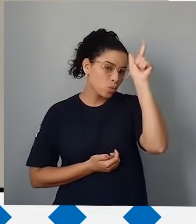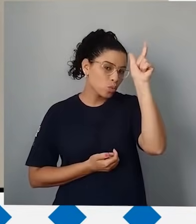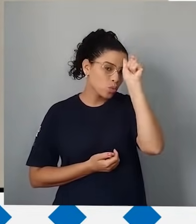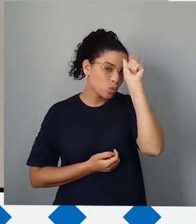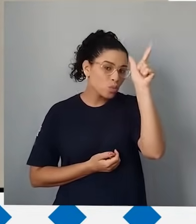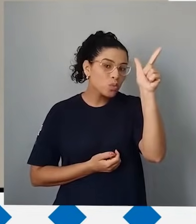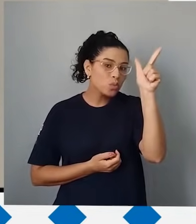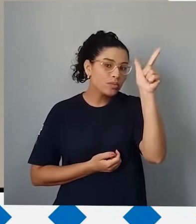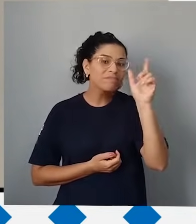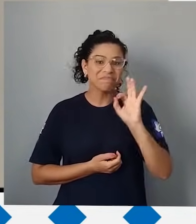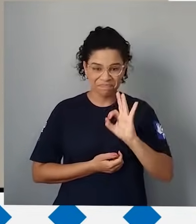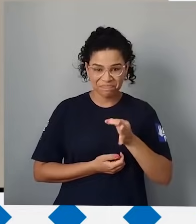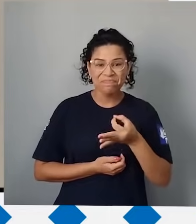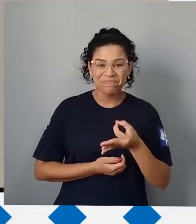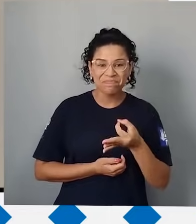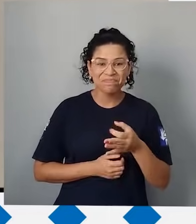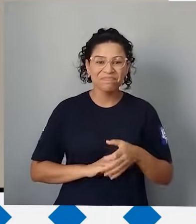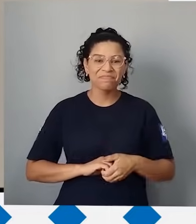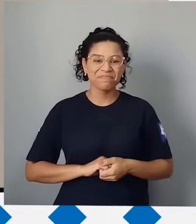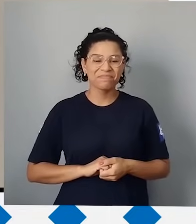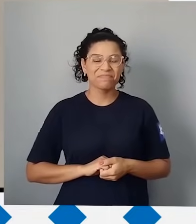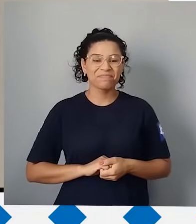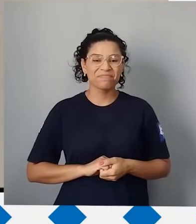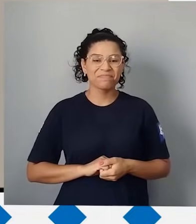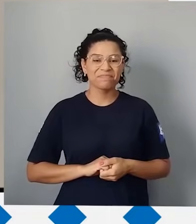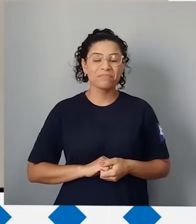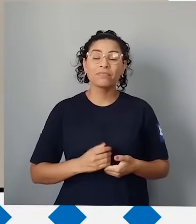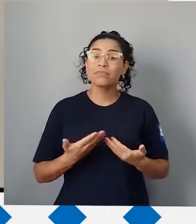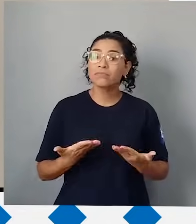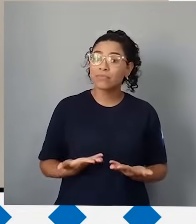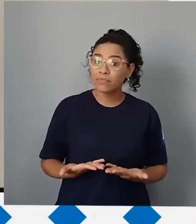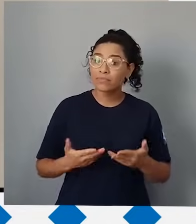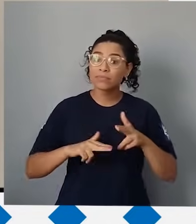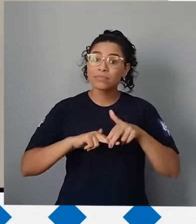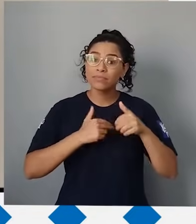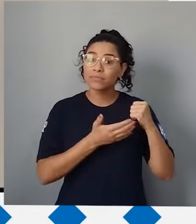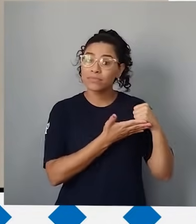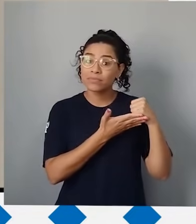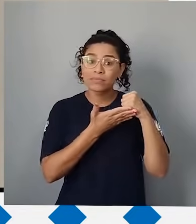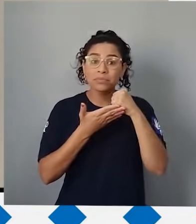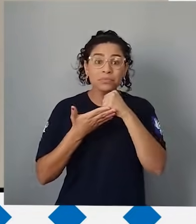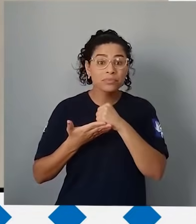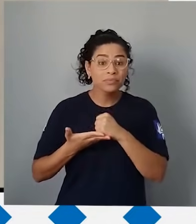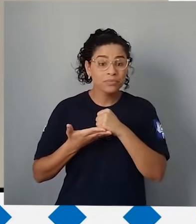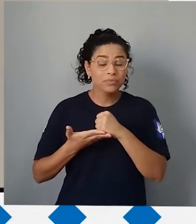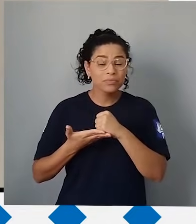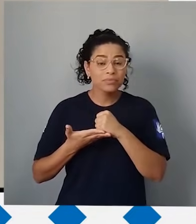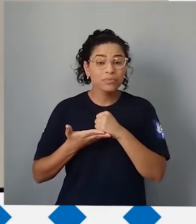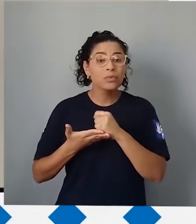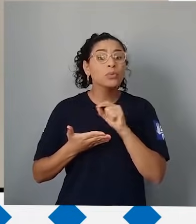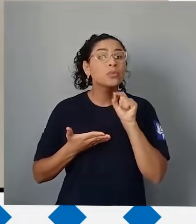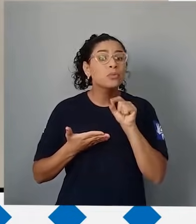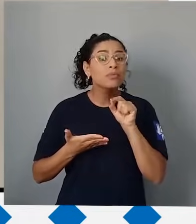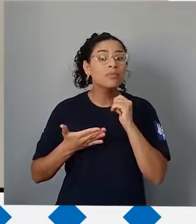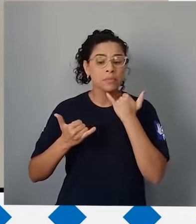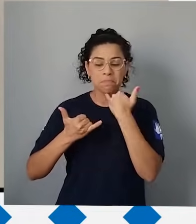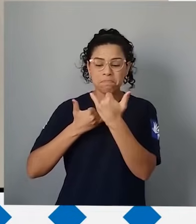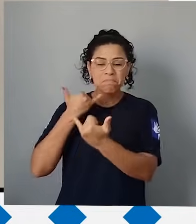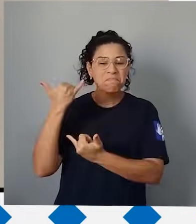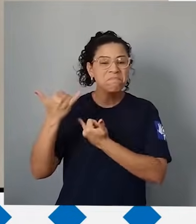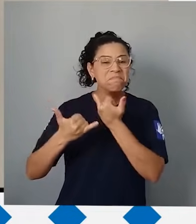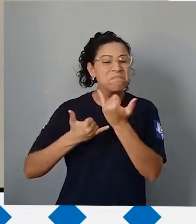diversidade, cultura, não é? Por isso, eu trago hoje uma